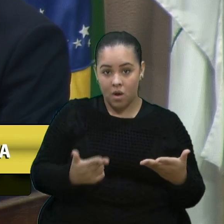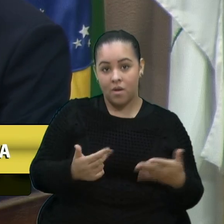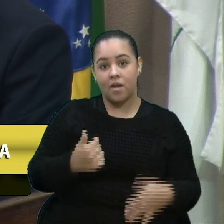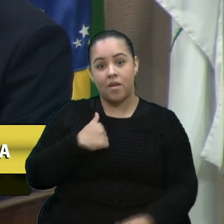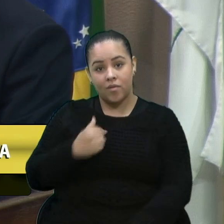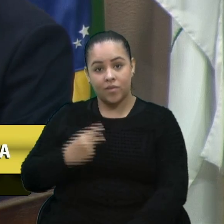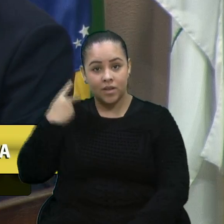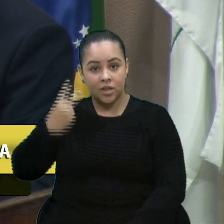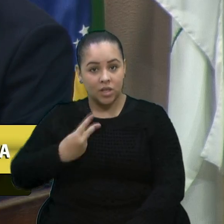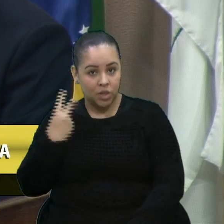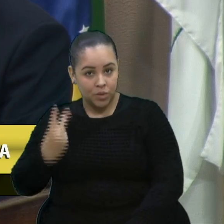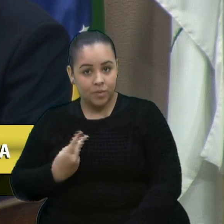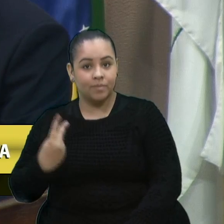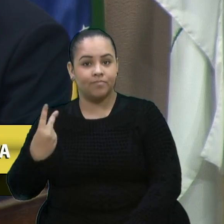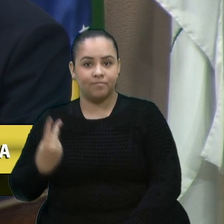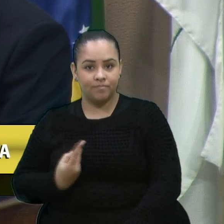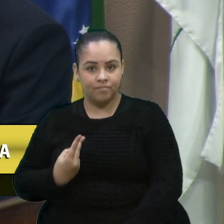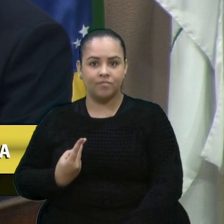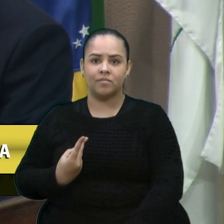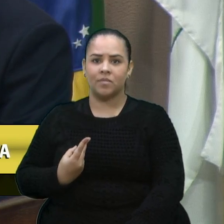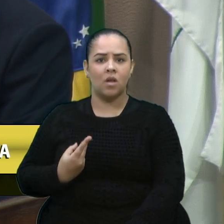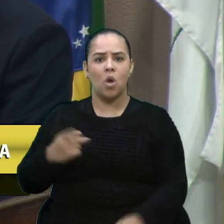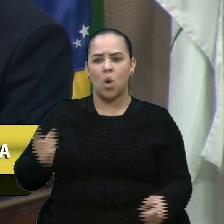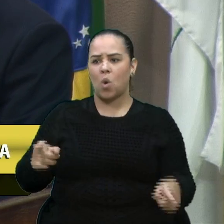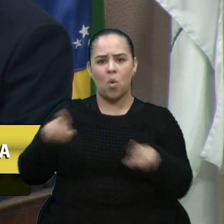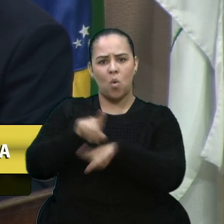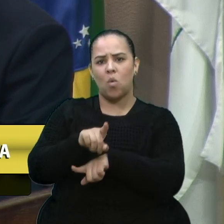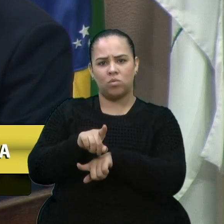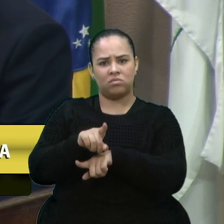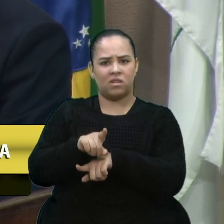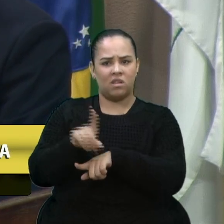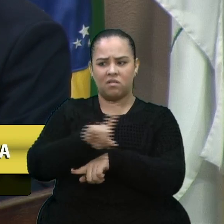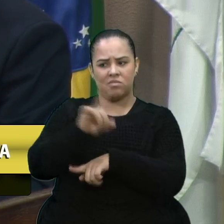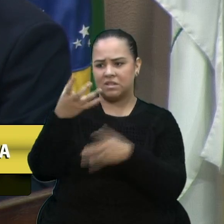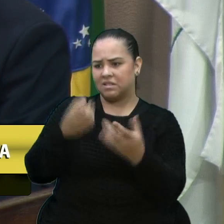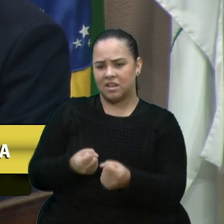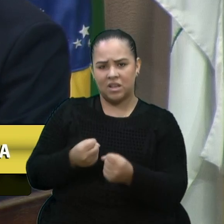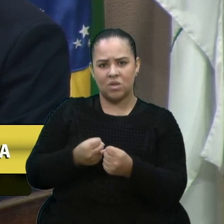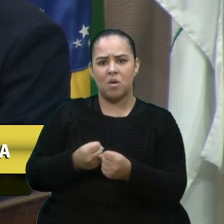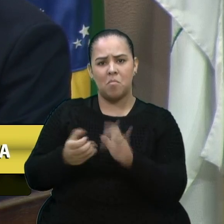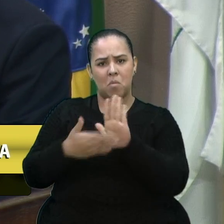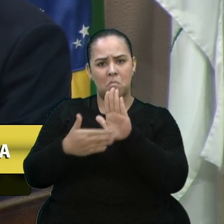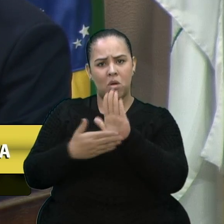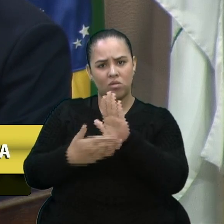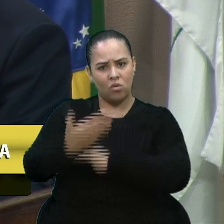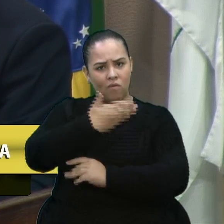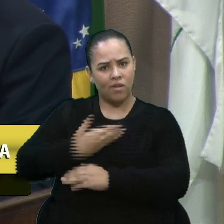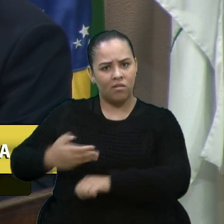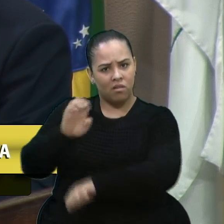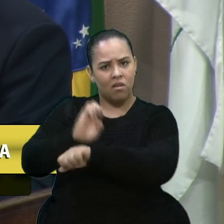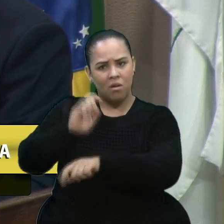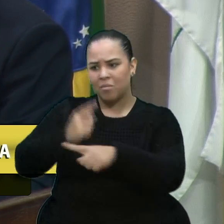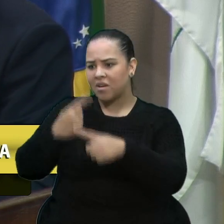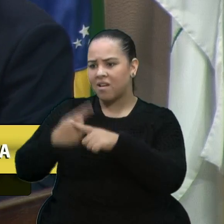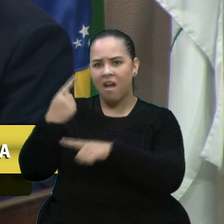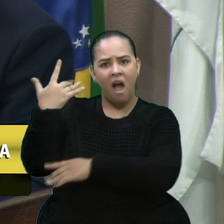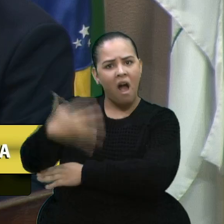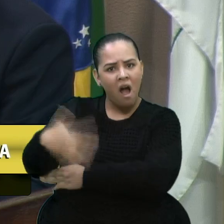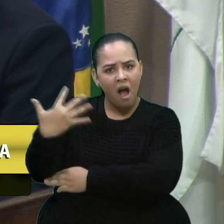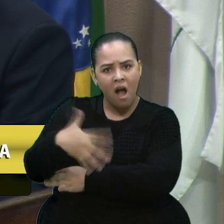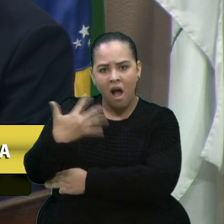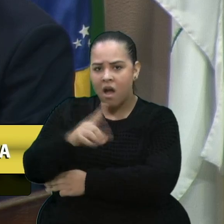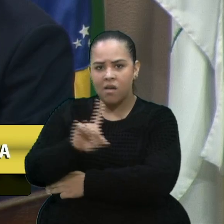vereador, e terminamente contra a proposta do governo estadual, pois os valores propostos são excessivamente altos e